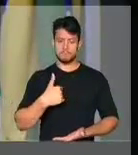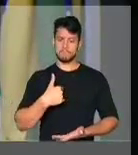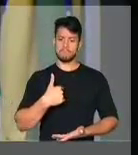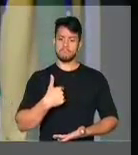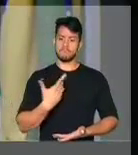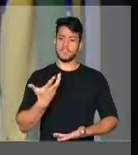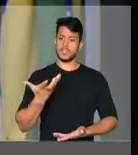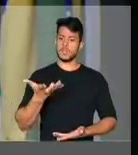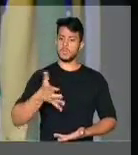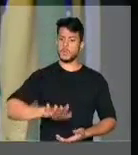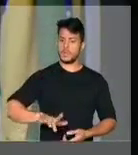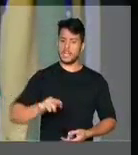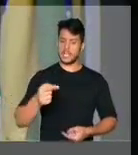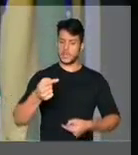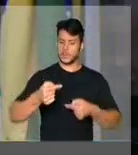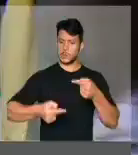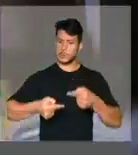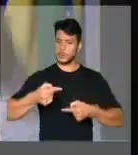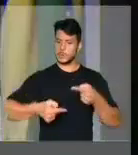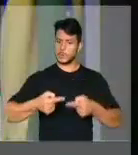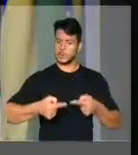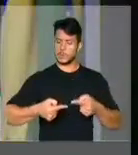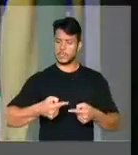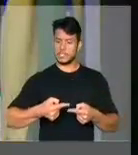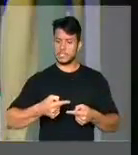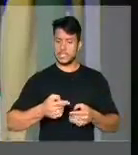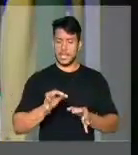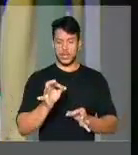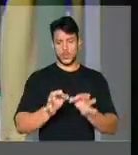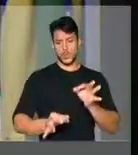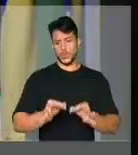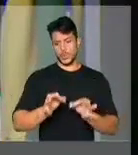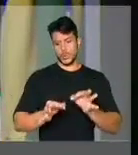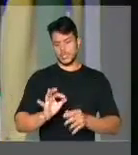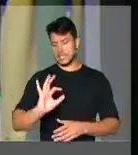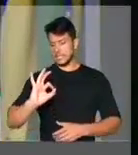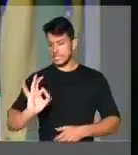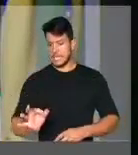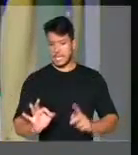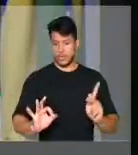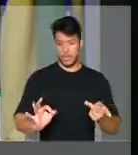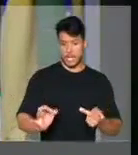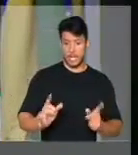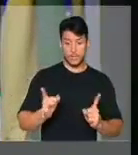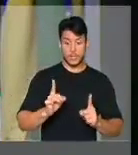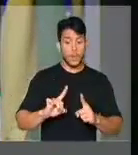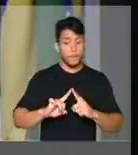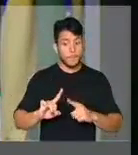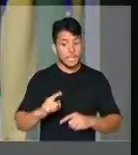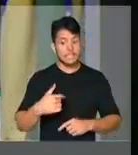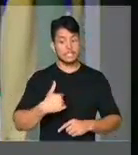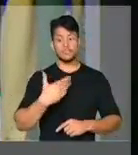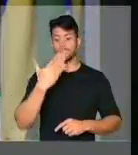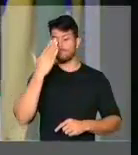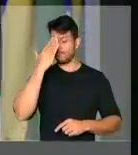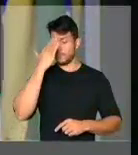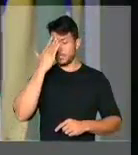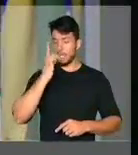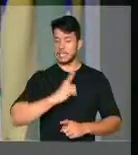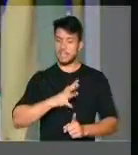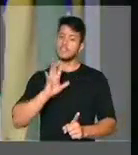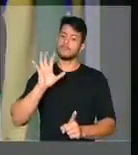quero aqui discutir o mérito do Poder Judiciário, mas nós sabemos que houve uma